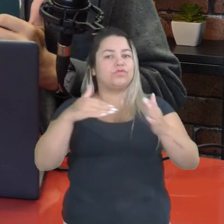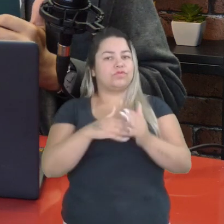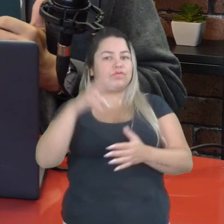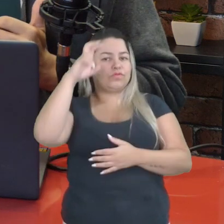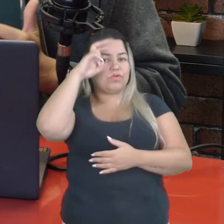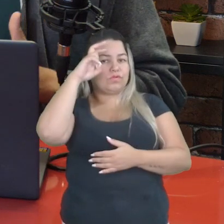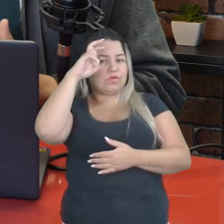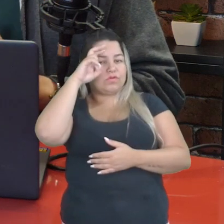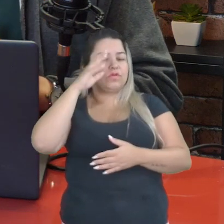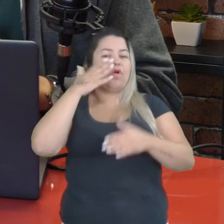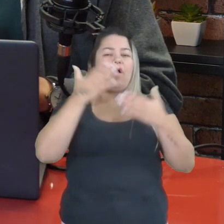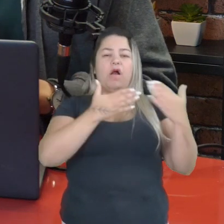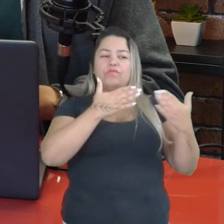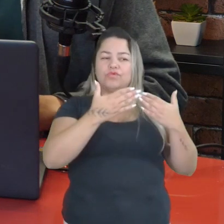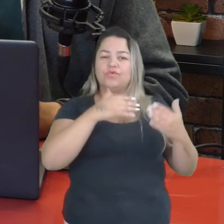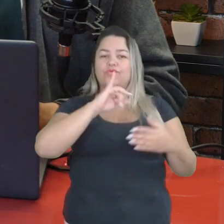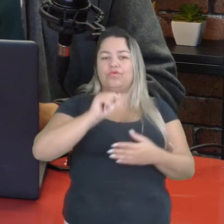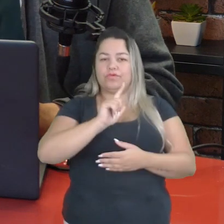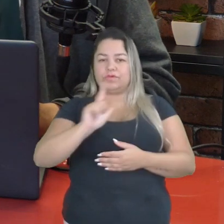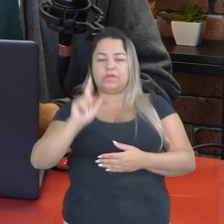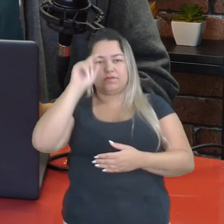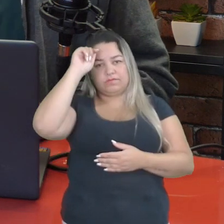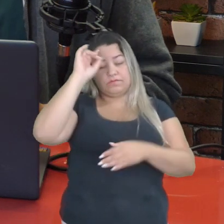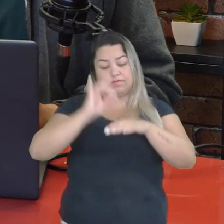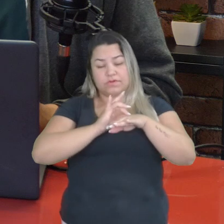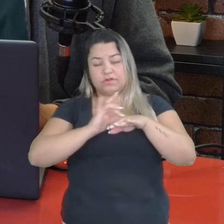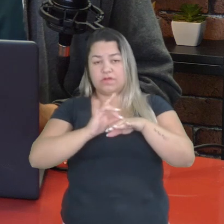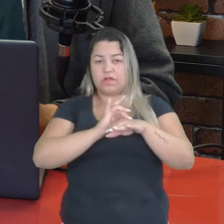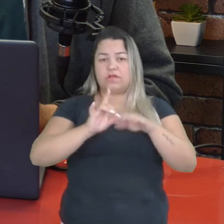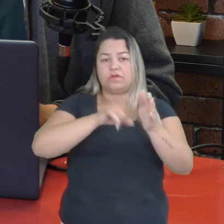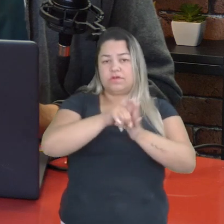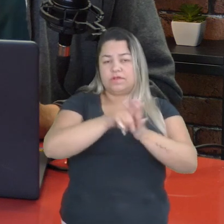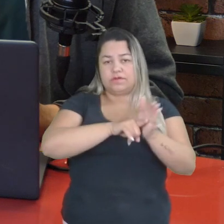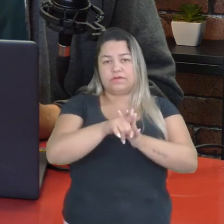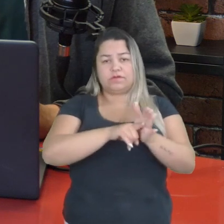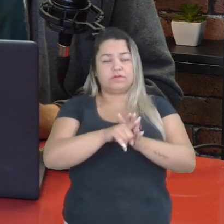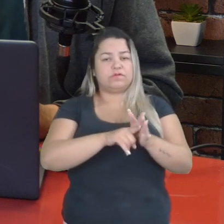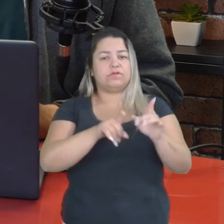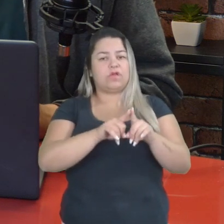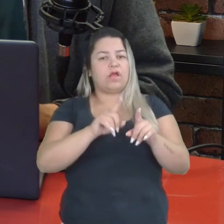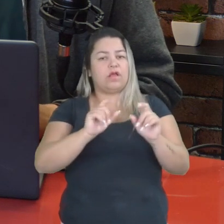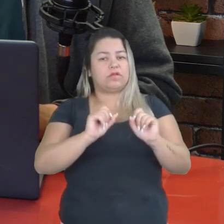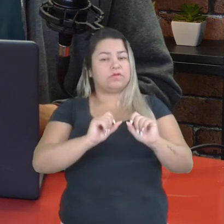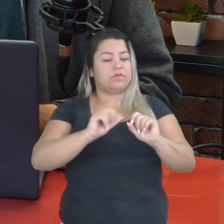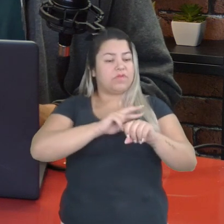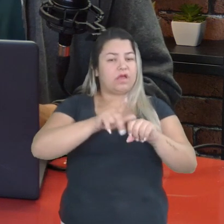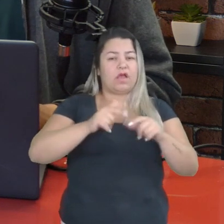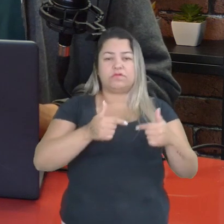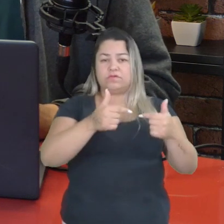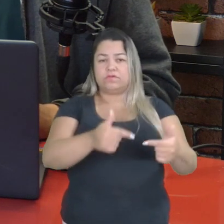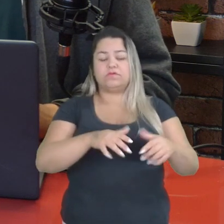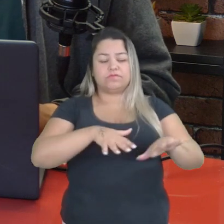última quinta-feira, trouxe um papo sobre o Julho das Pretas, com a pesquisadora e palestrante nas causas antirracistas